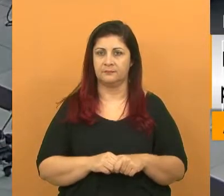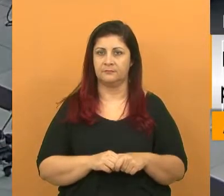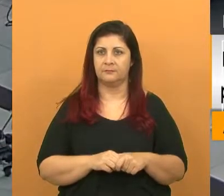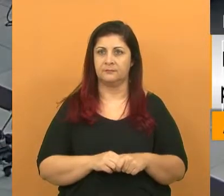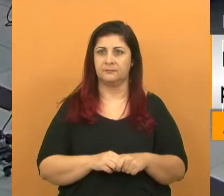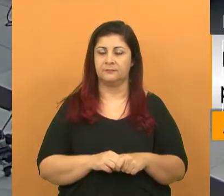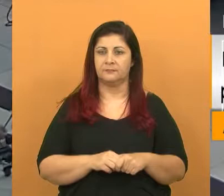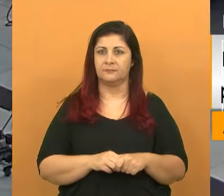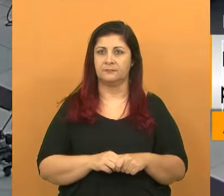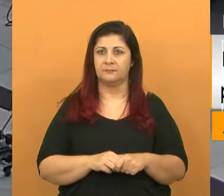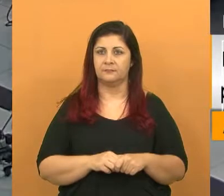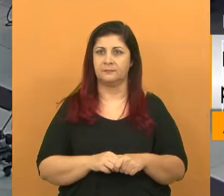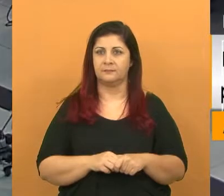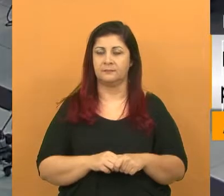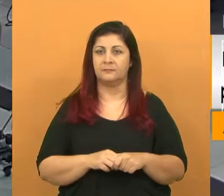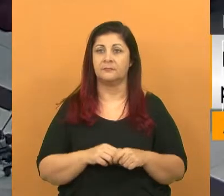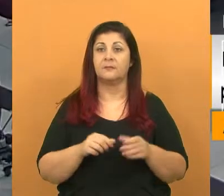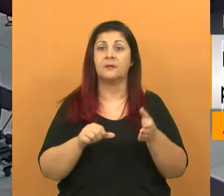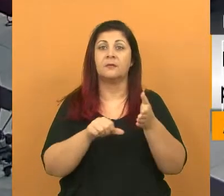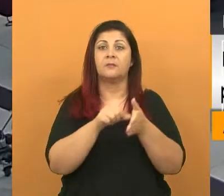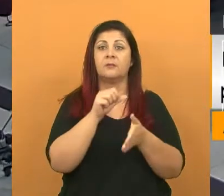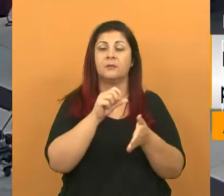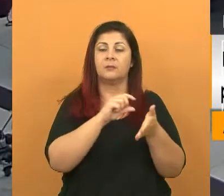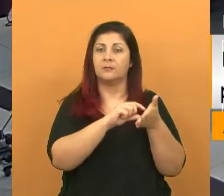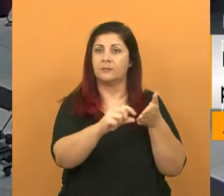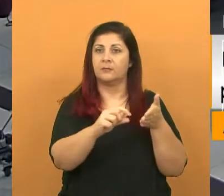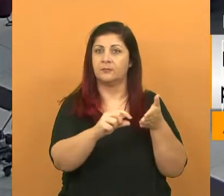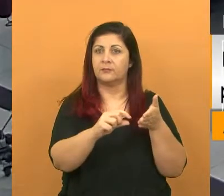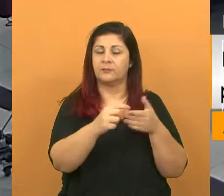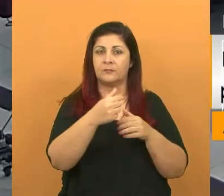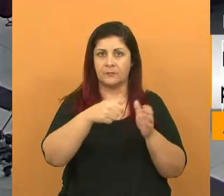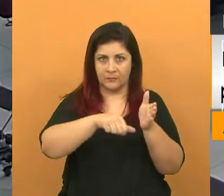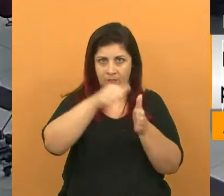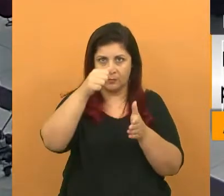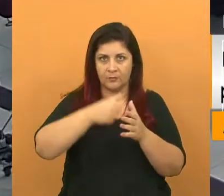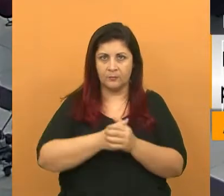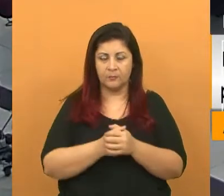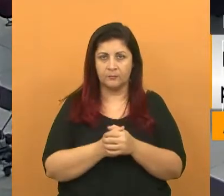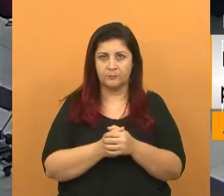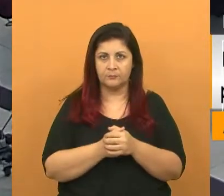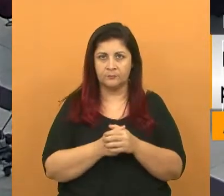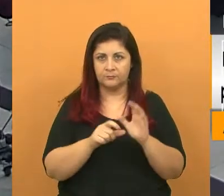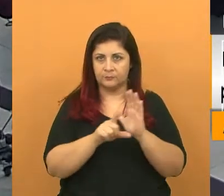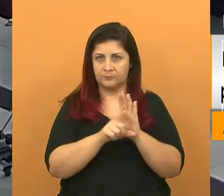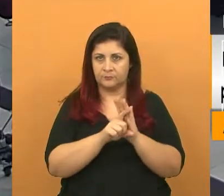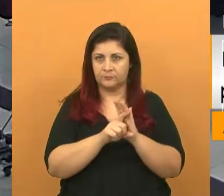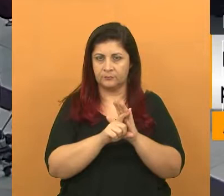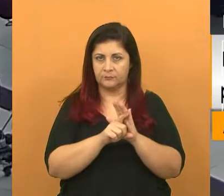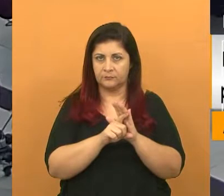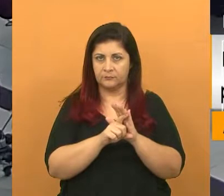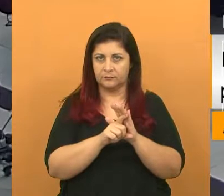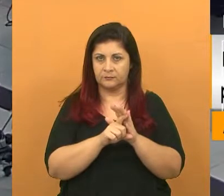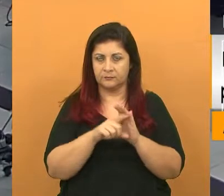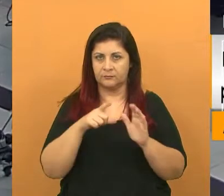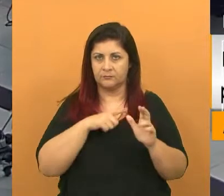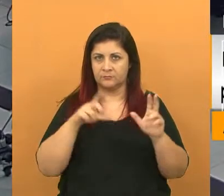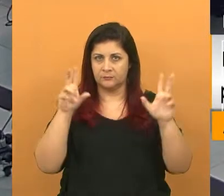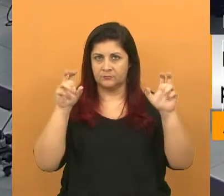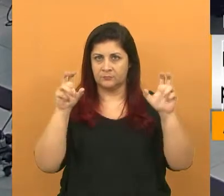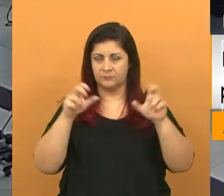Primeiro, vamos à votação de uma emenda. Emenda número 1, a emenda do projeto de lei em epígrafe passa a ter a seguinte